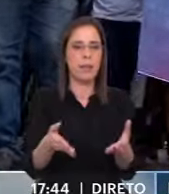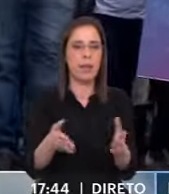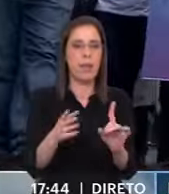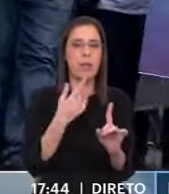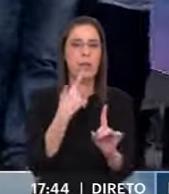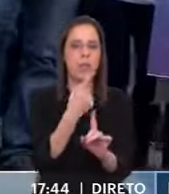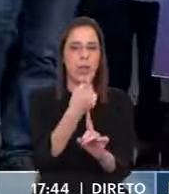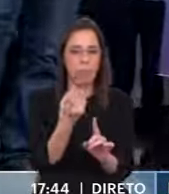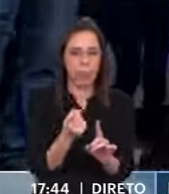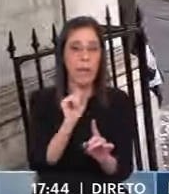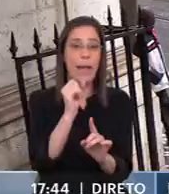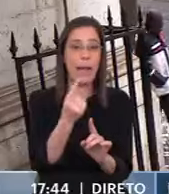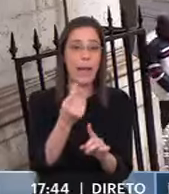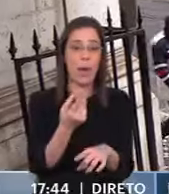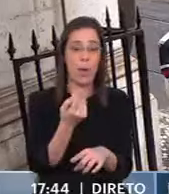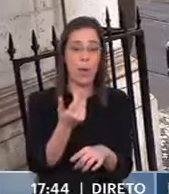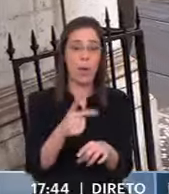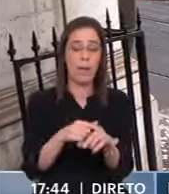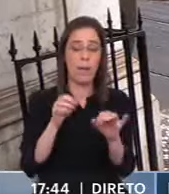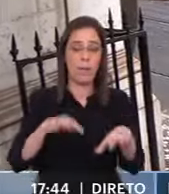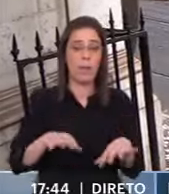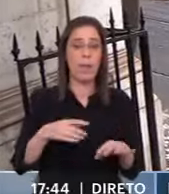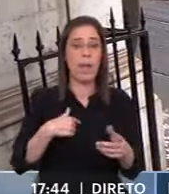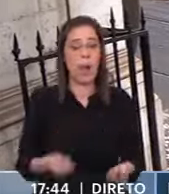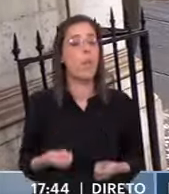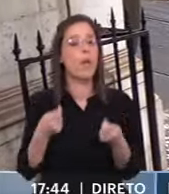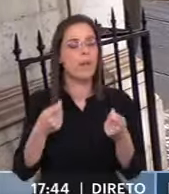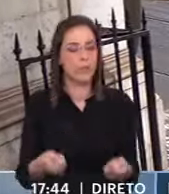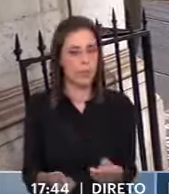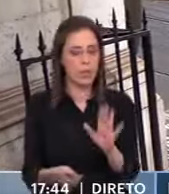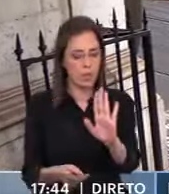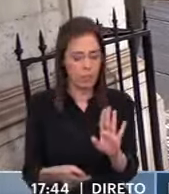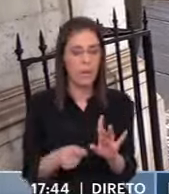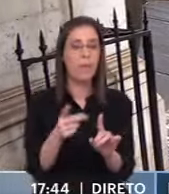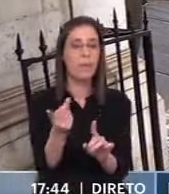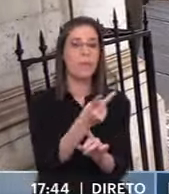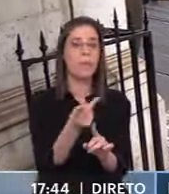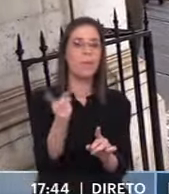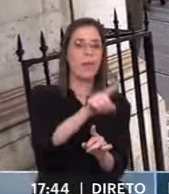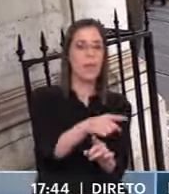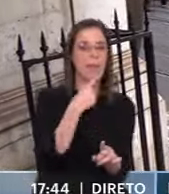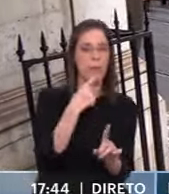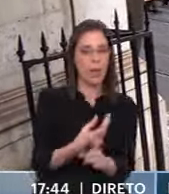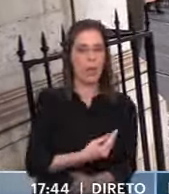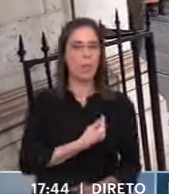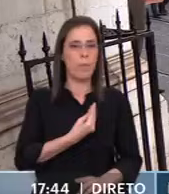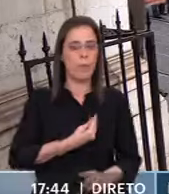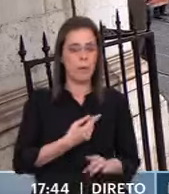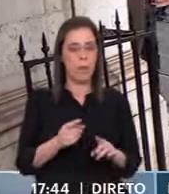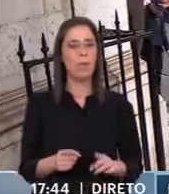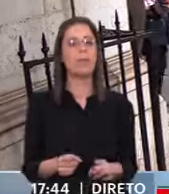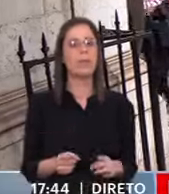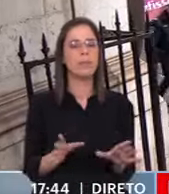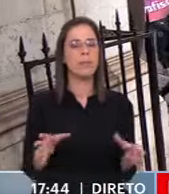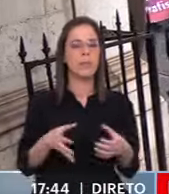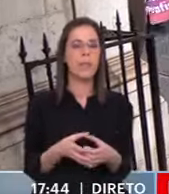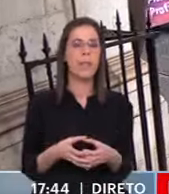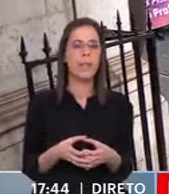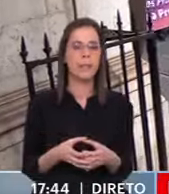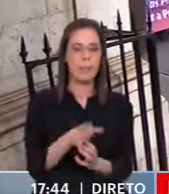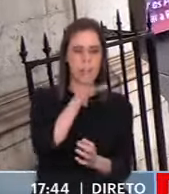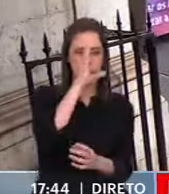deixa-me perguntar rapidamente, até porque estamos no final do nosso tempo, ao Flinto Lima, se está preocupado com esta equipa